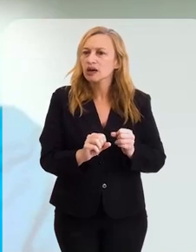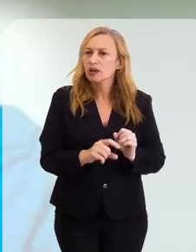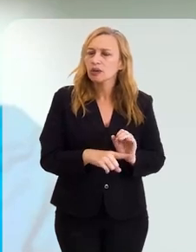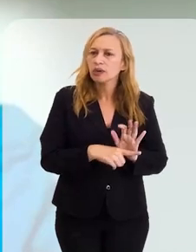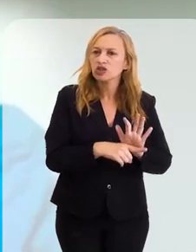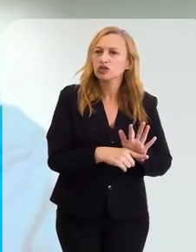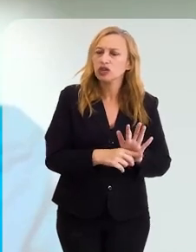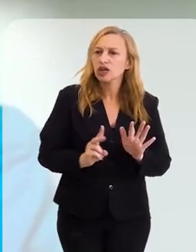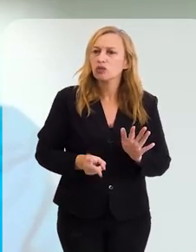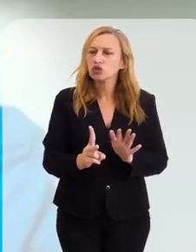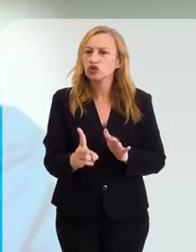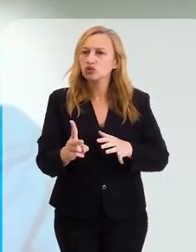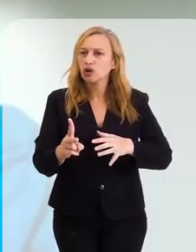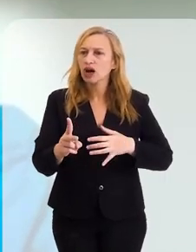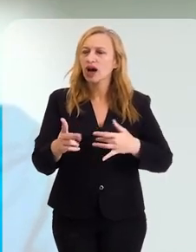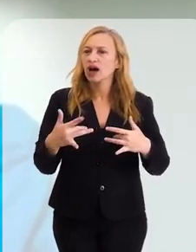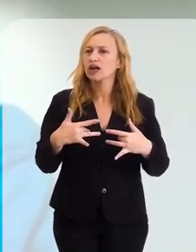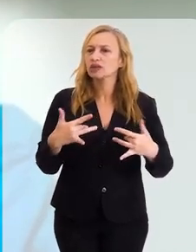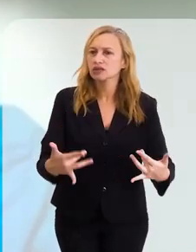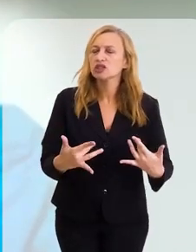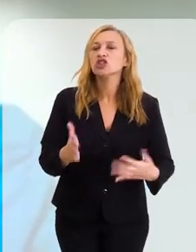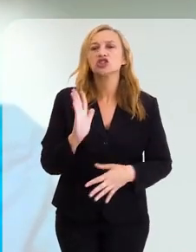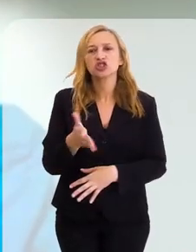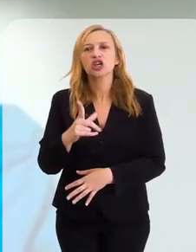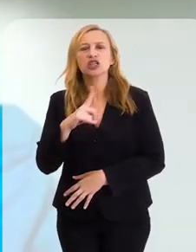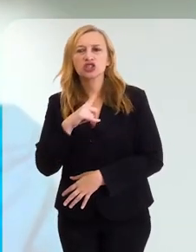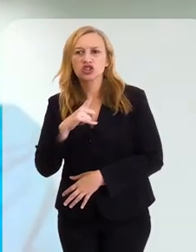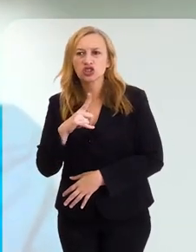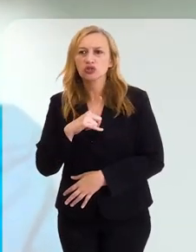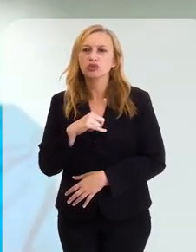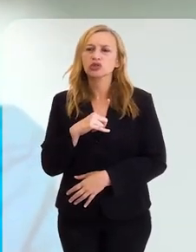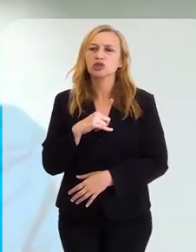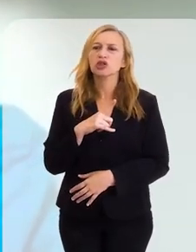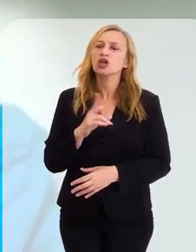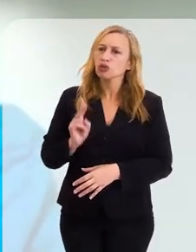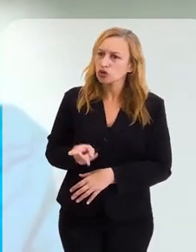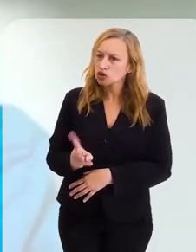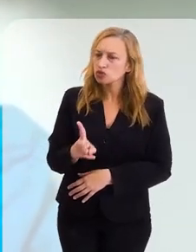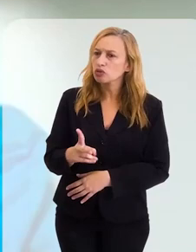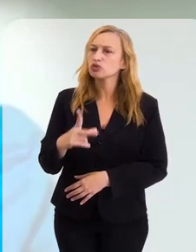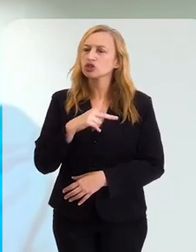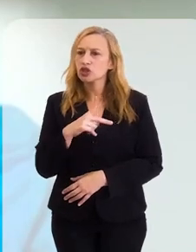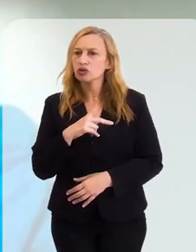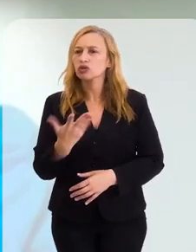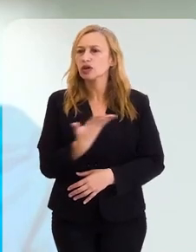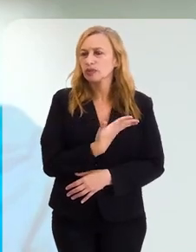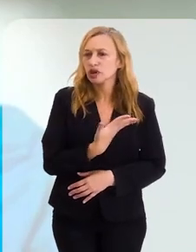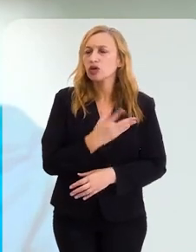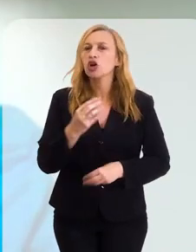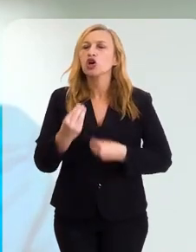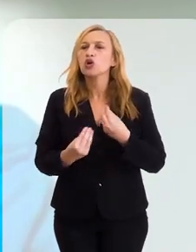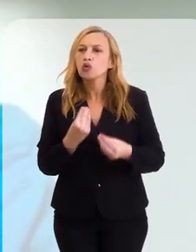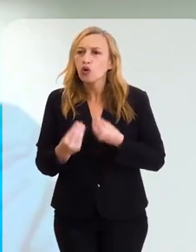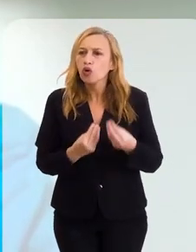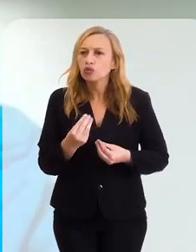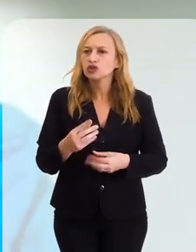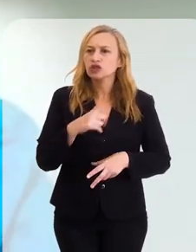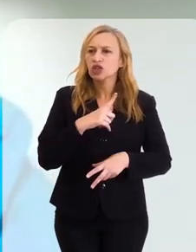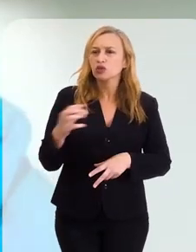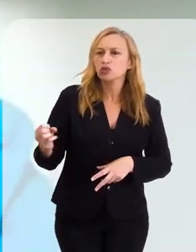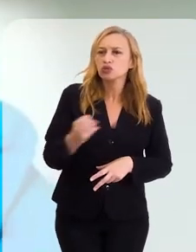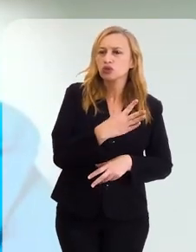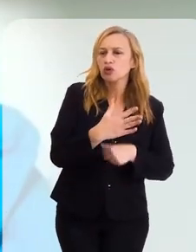como que nós vamos fazer para resgatar e manter os laços afetivos que nós já tínhamos e que agora precisamos manter,